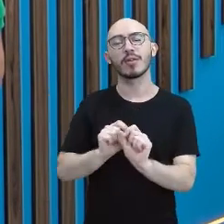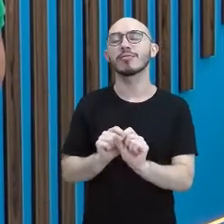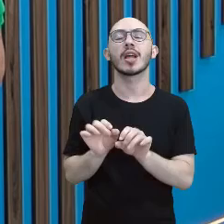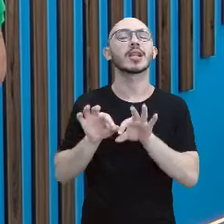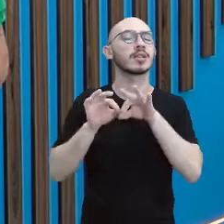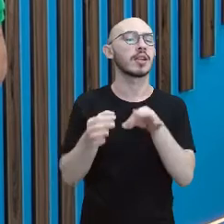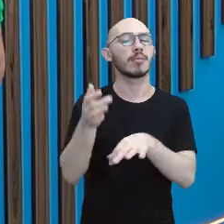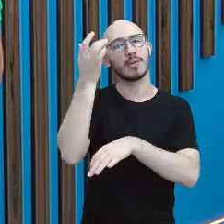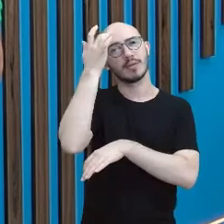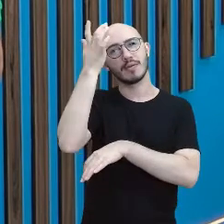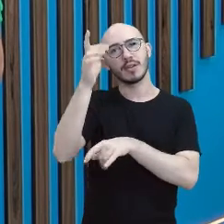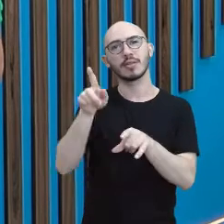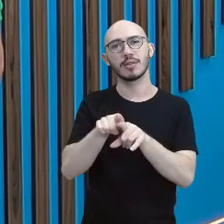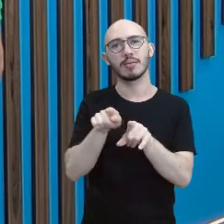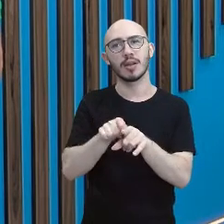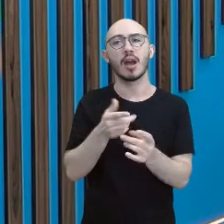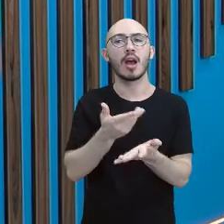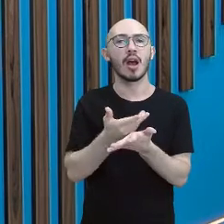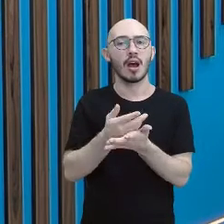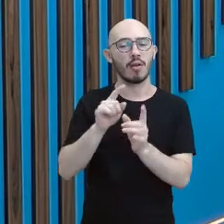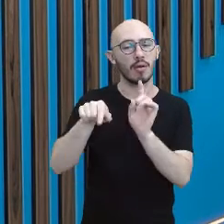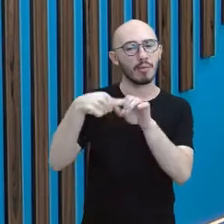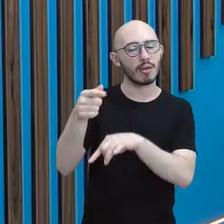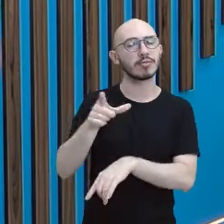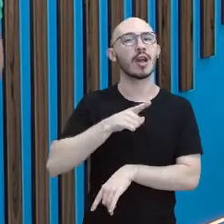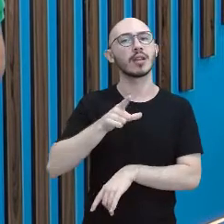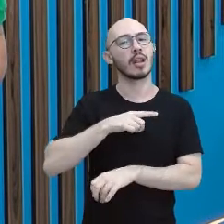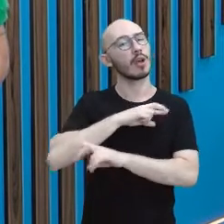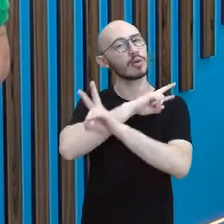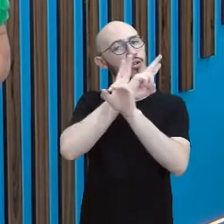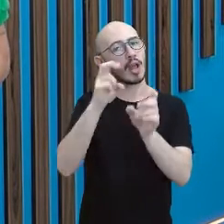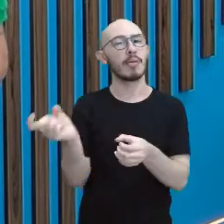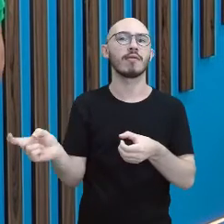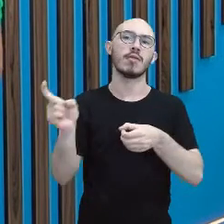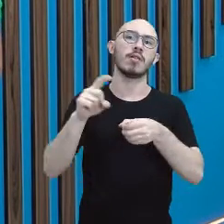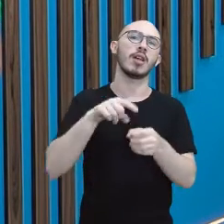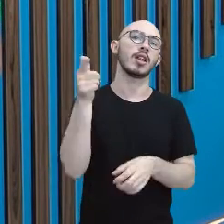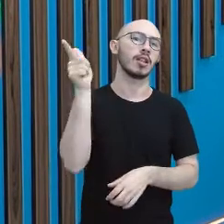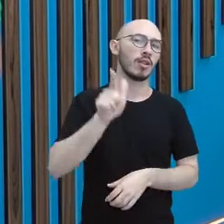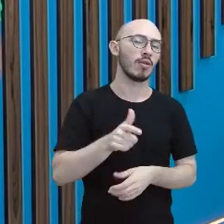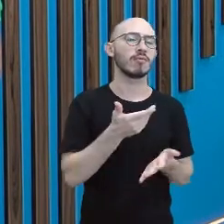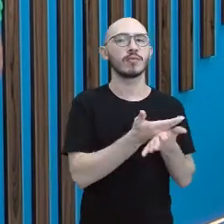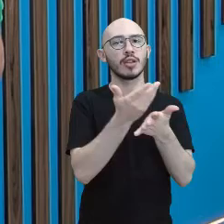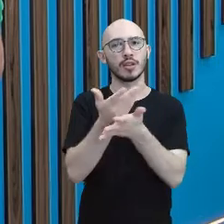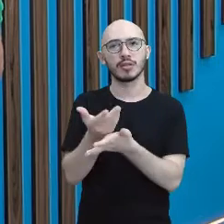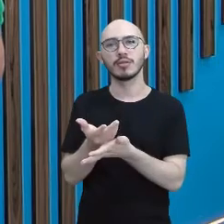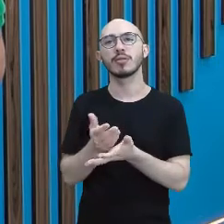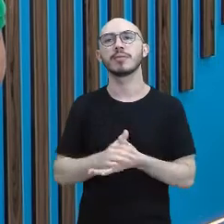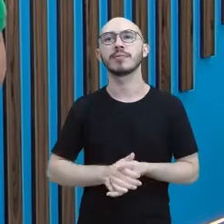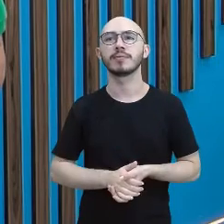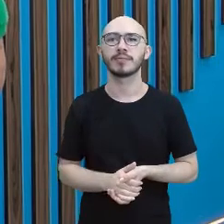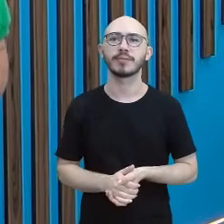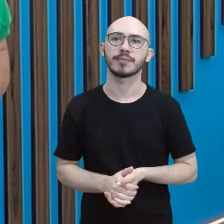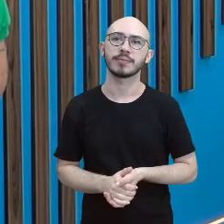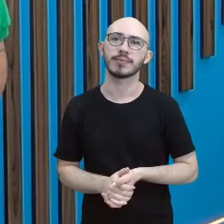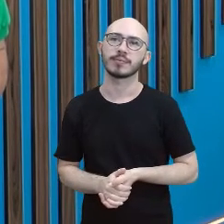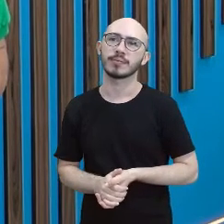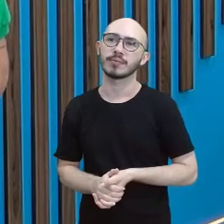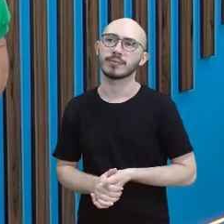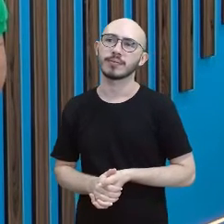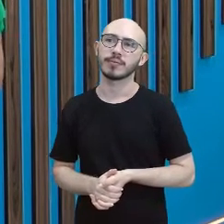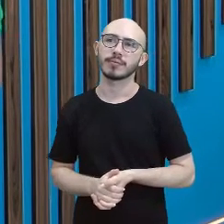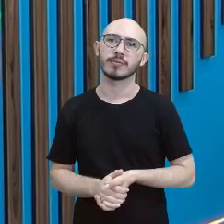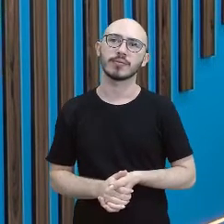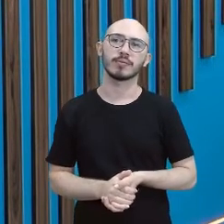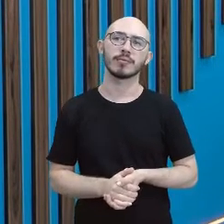tranquila, tá certo? E lembrando que na próxima aula a gente vai trazer de novo essas situações para as manipulações, tá bom? Então,